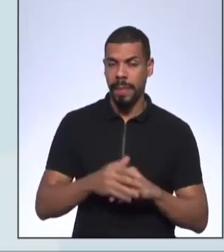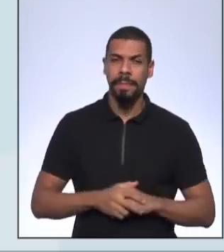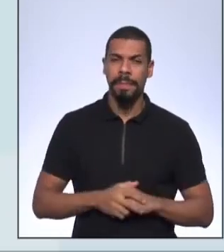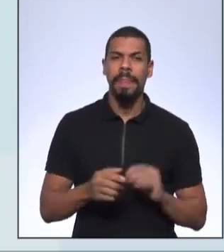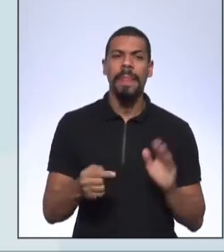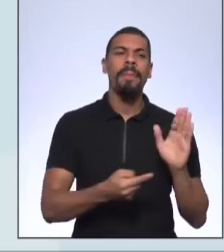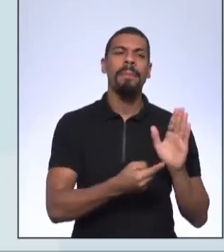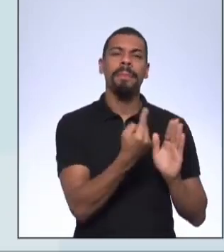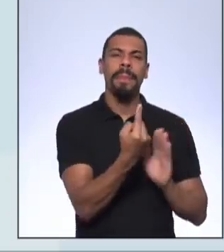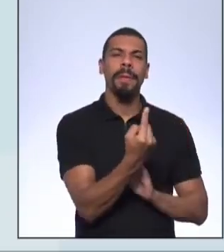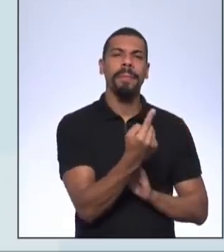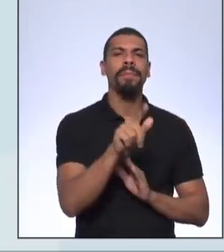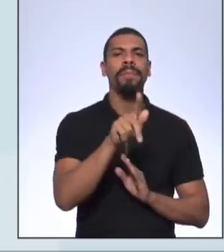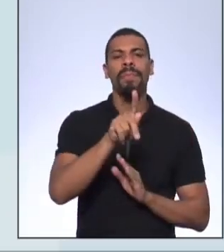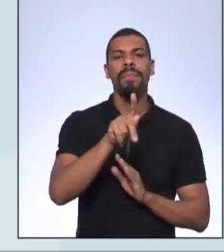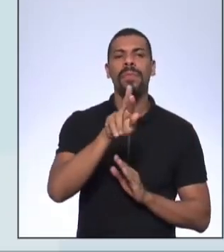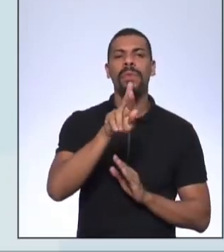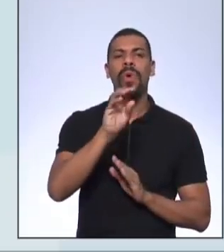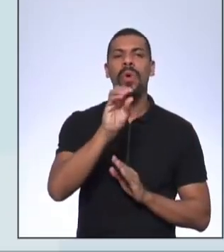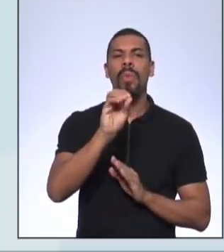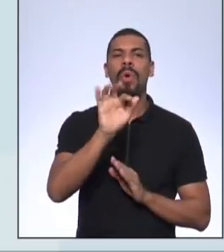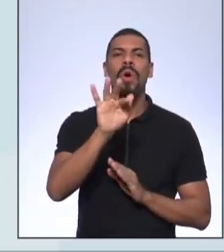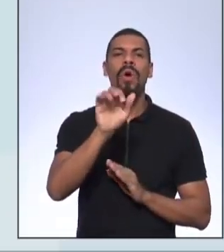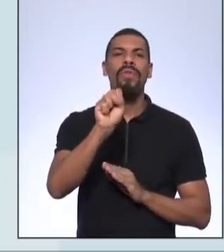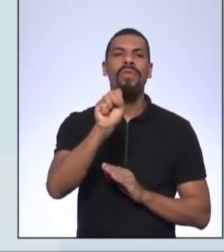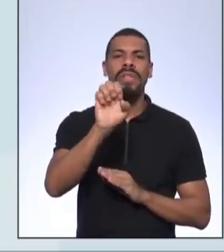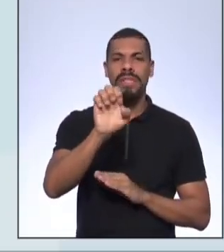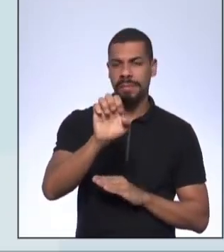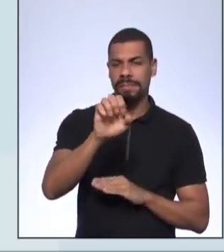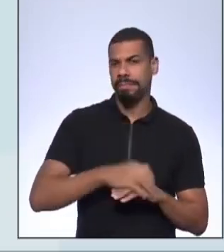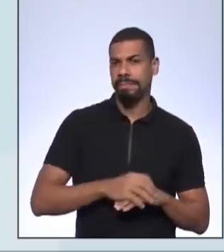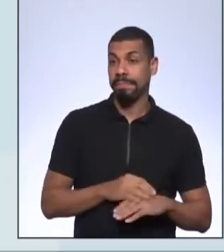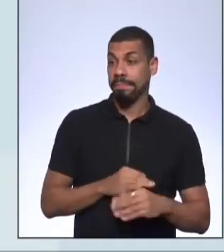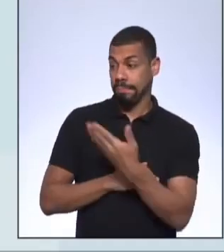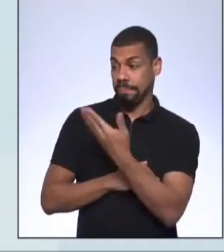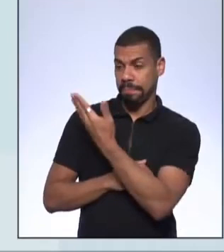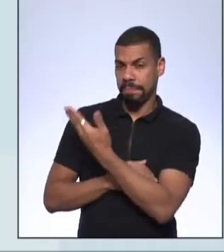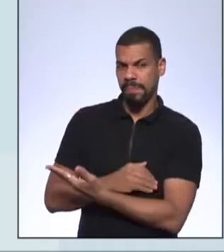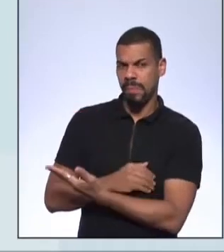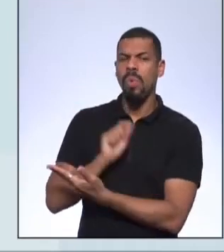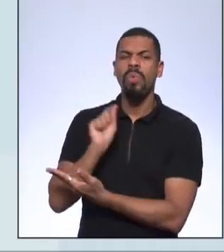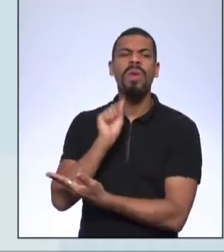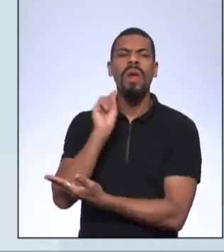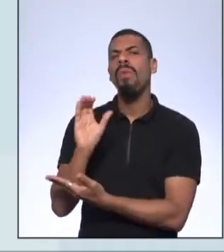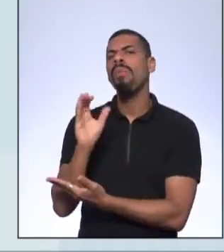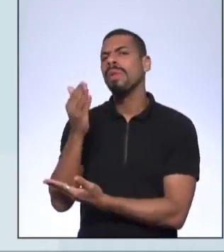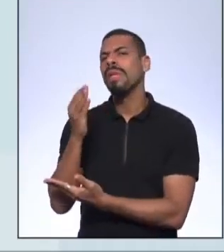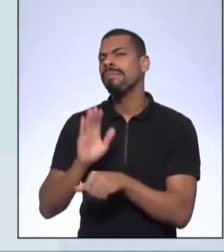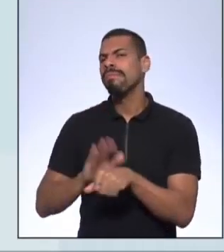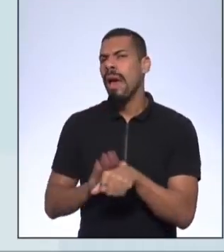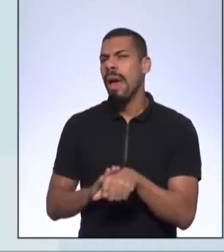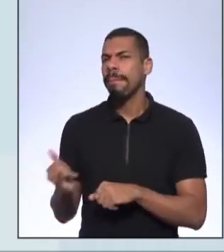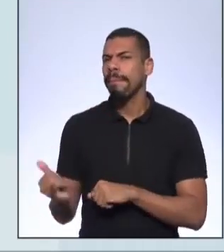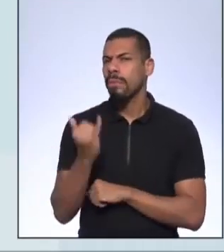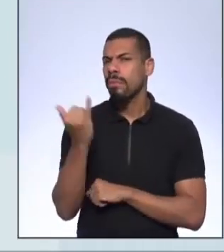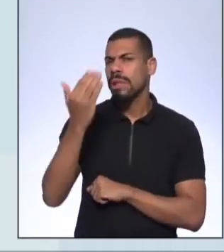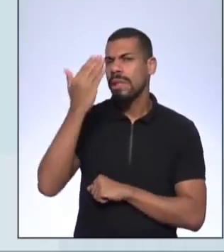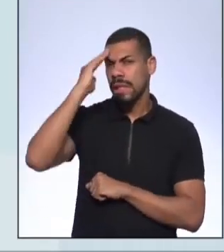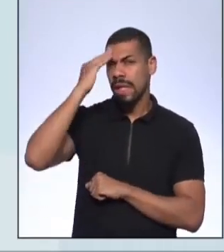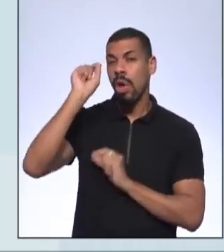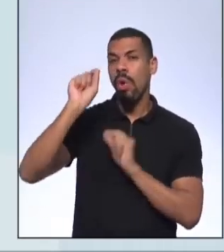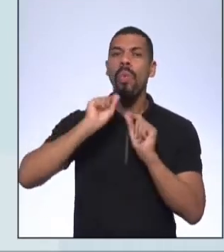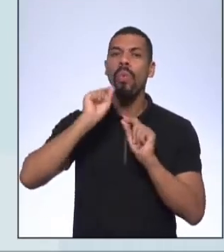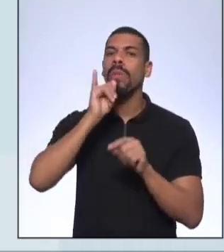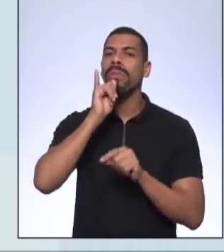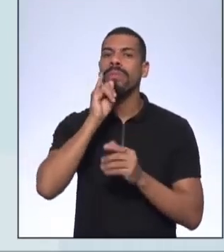para a prófase. Nós vamos demorar um pouquinho aqui nesse slide, ok? Olha só lá na prófase o que acontece. É muito importante a gente entender